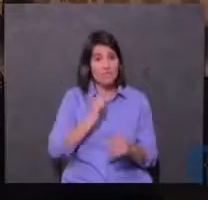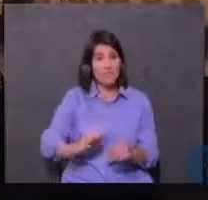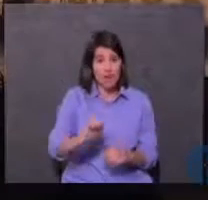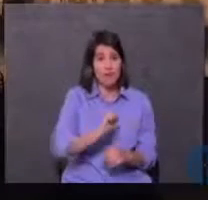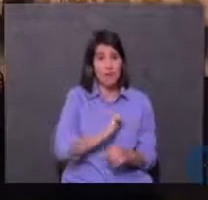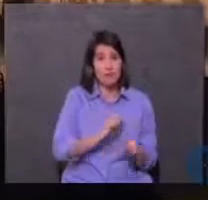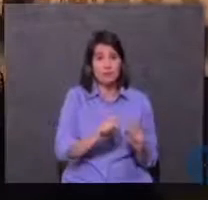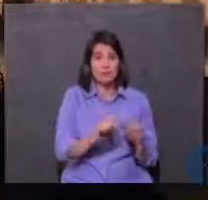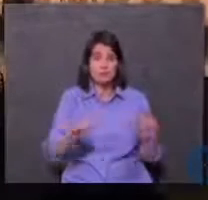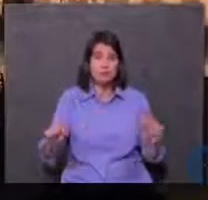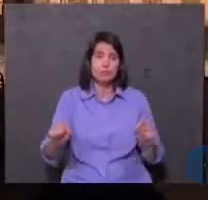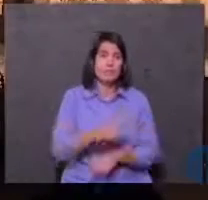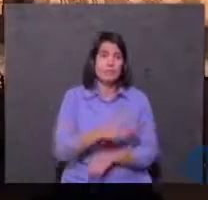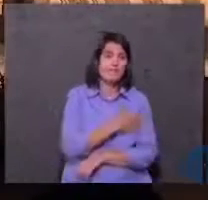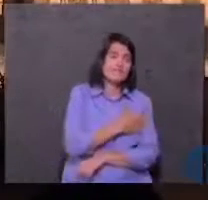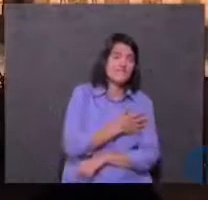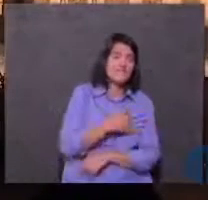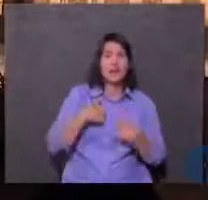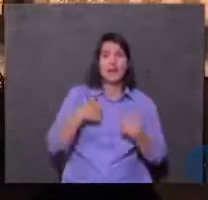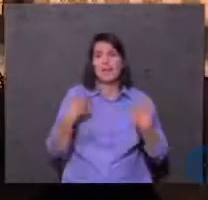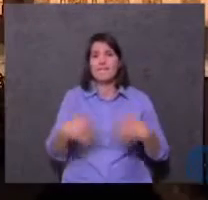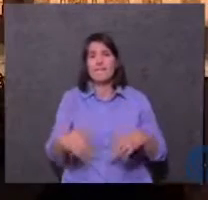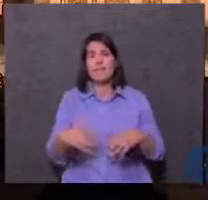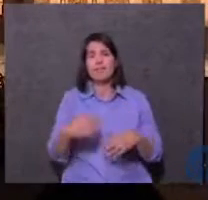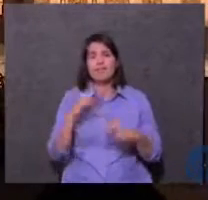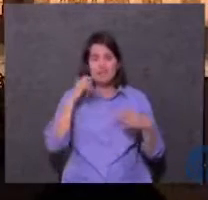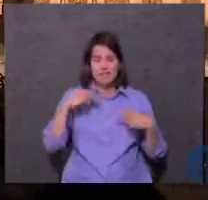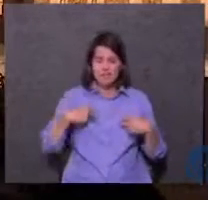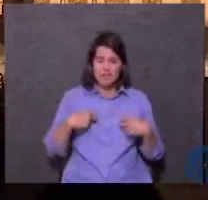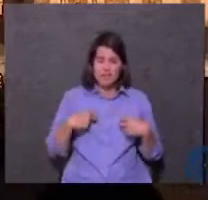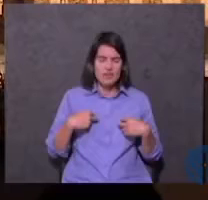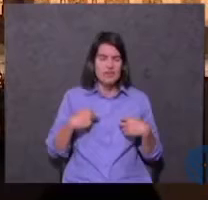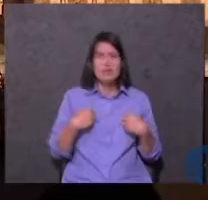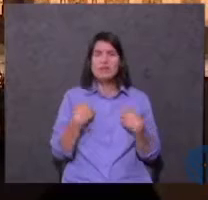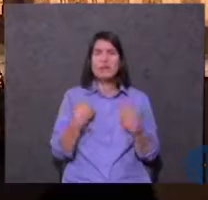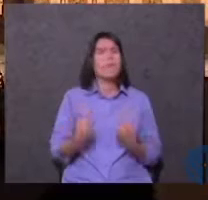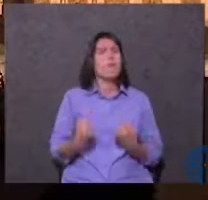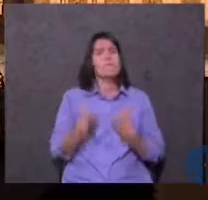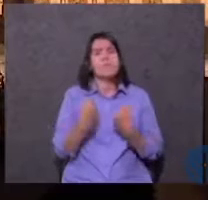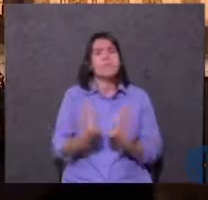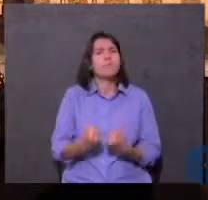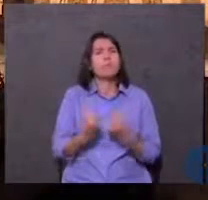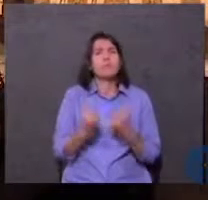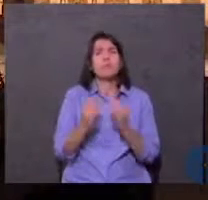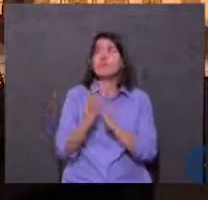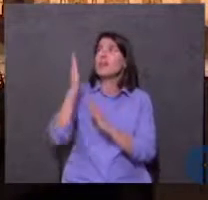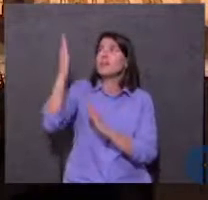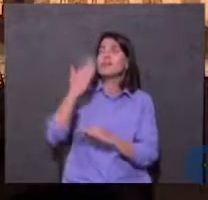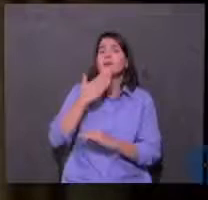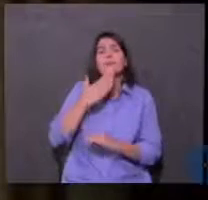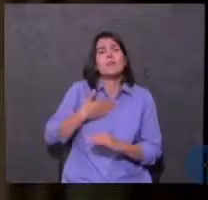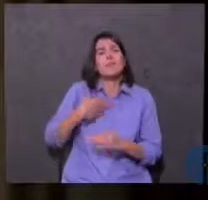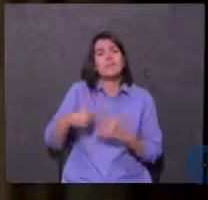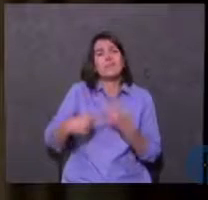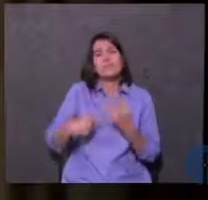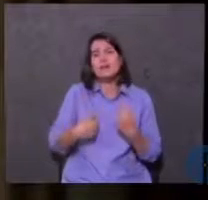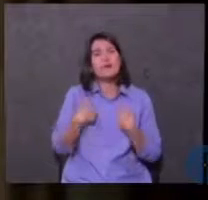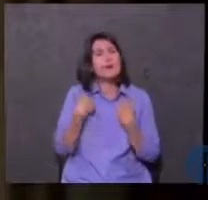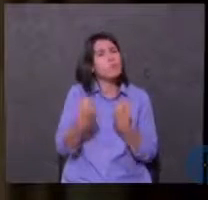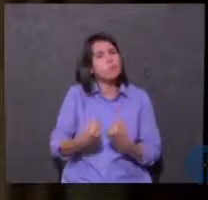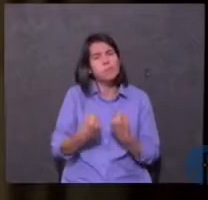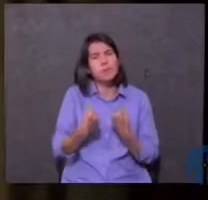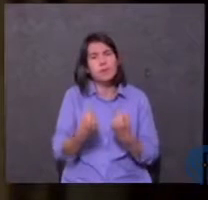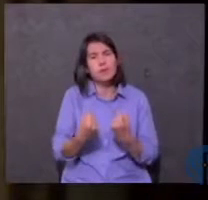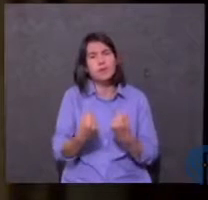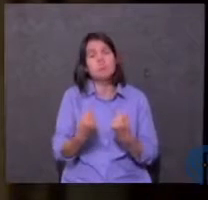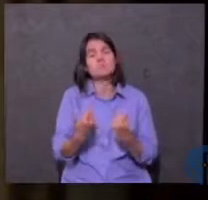fraqueza, podemos pensar que não somos capazes de levar a cabo as missões que Deus nos propõe. Devemos